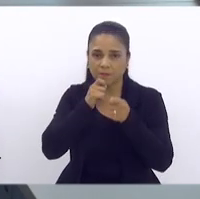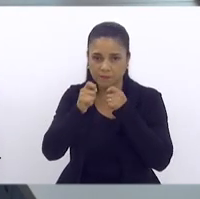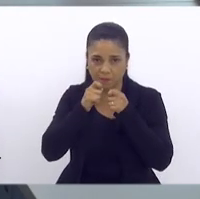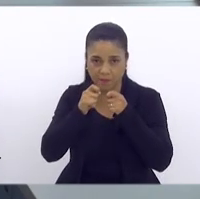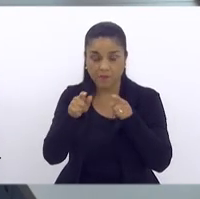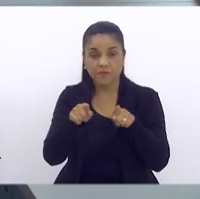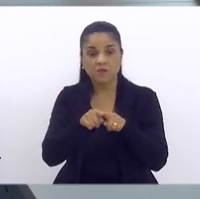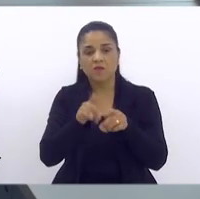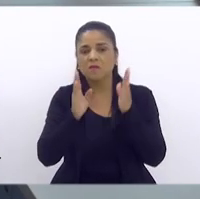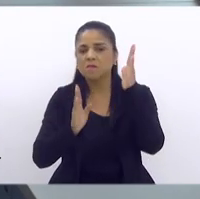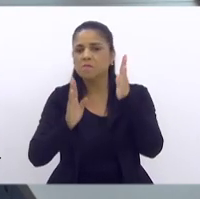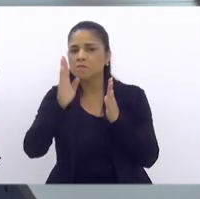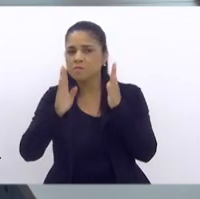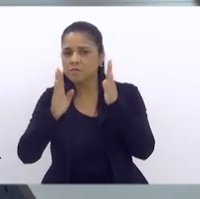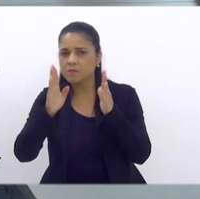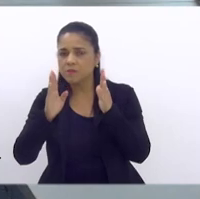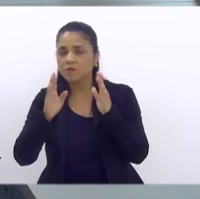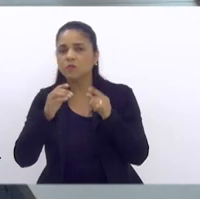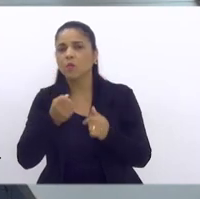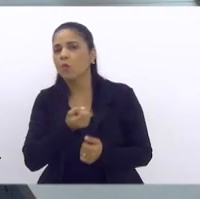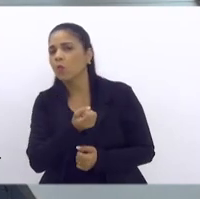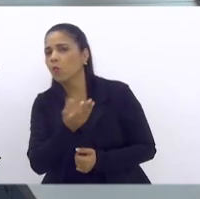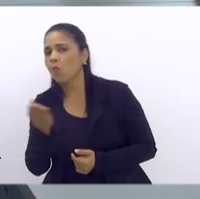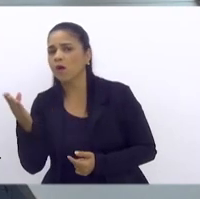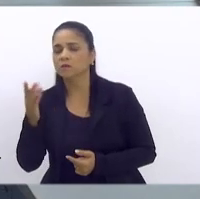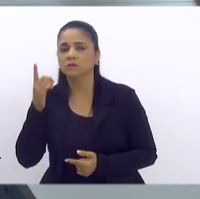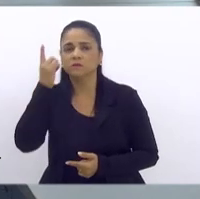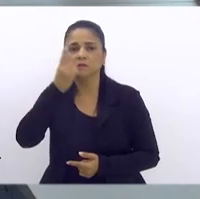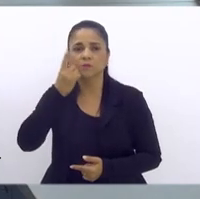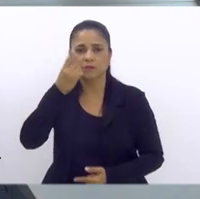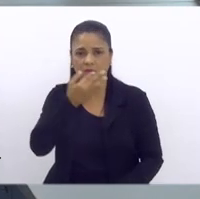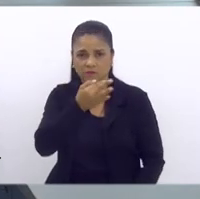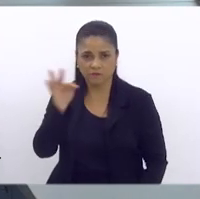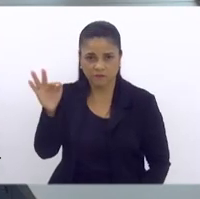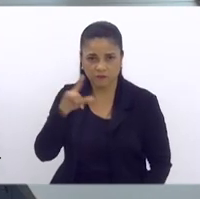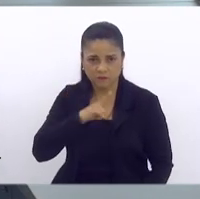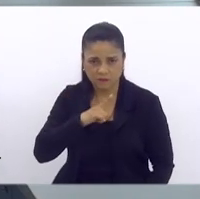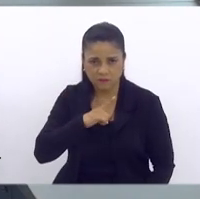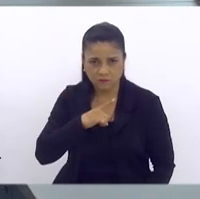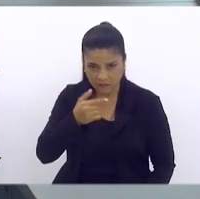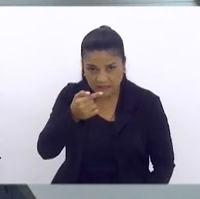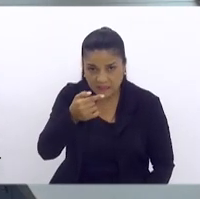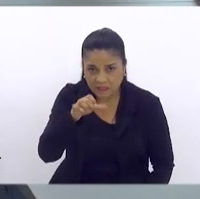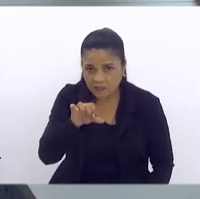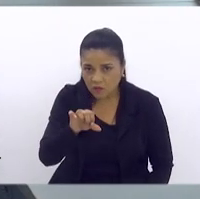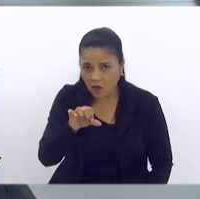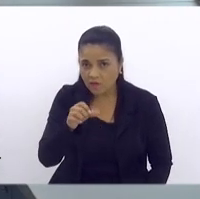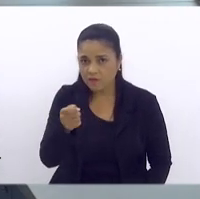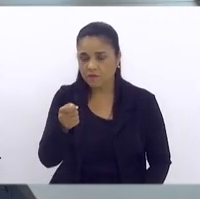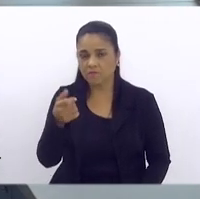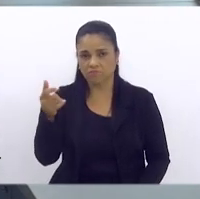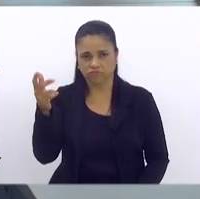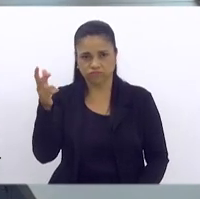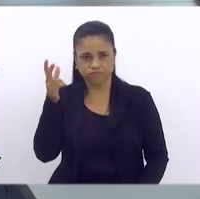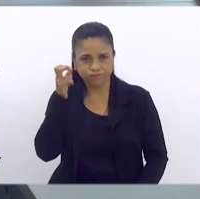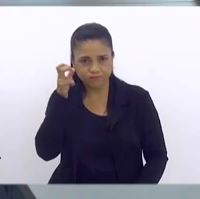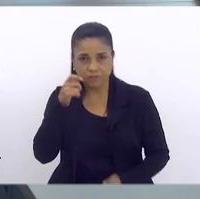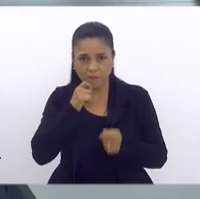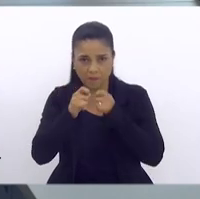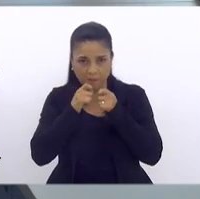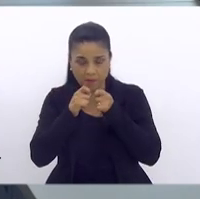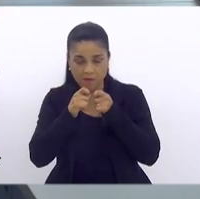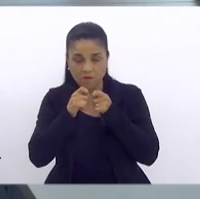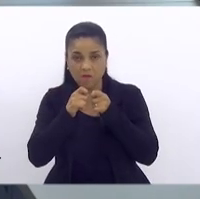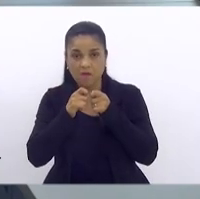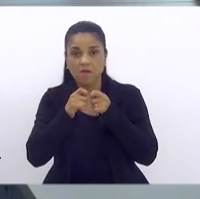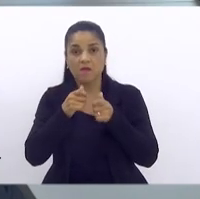dessa legislatura, quantas deputadas federais existiam? Foram ouvidas as 79? Não. 79 foram